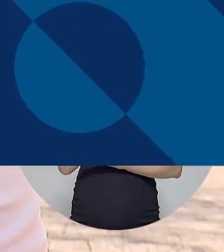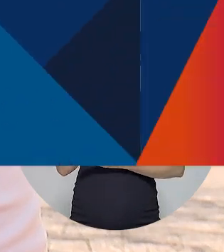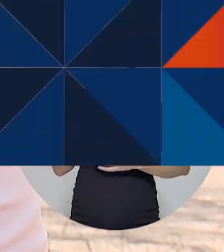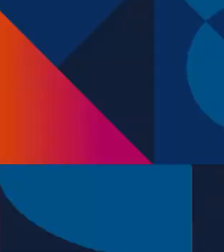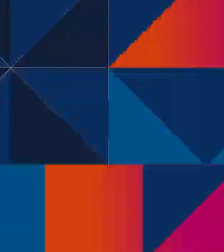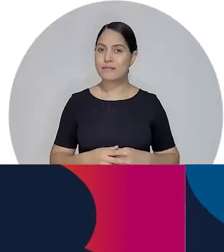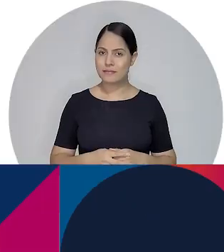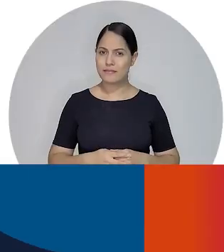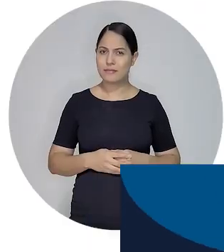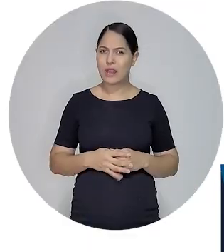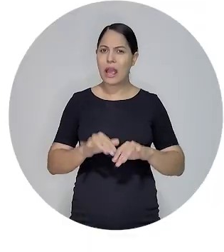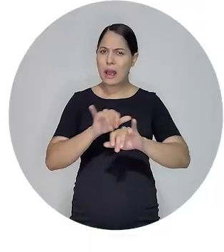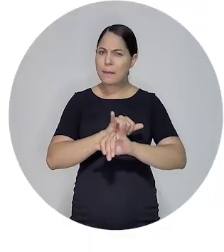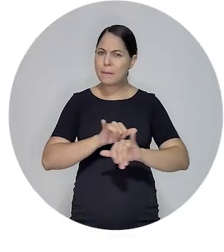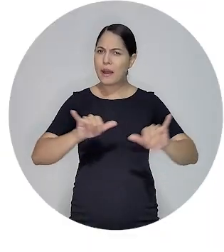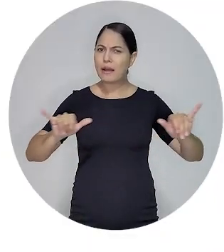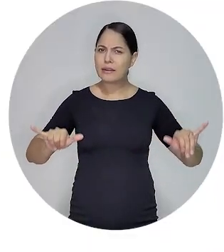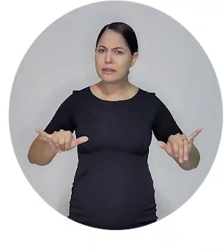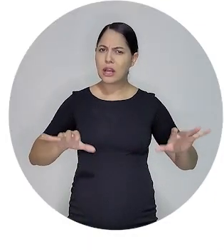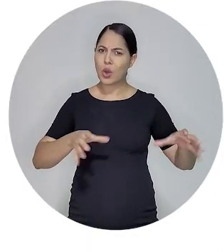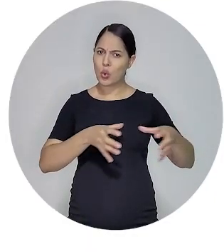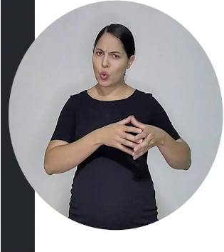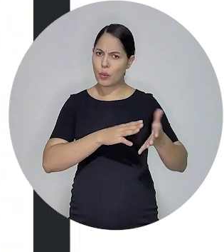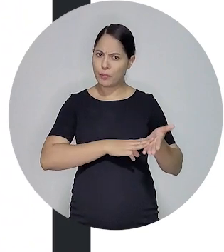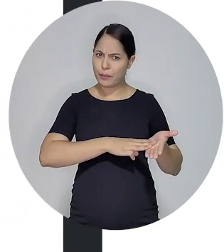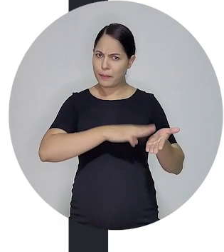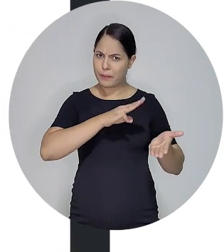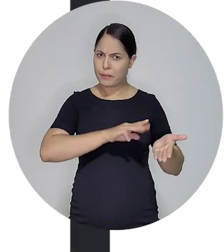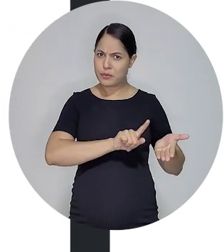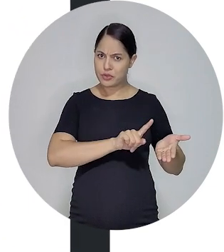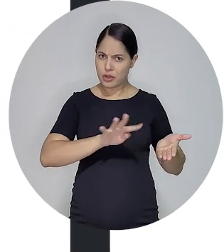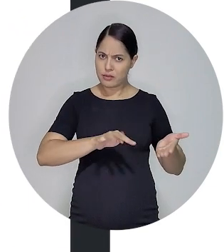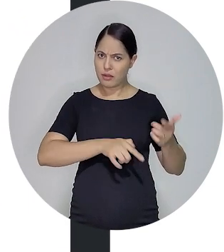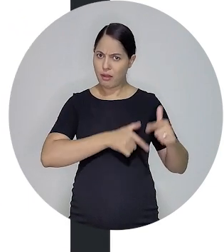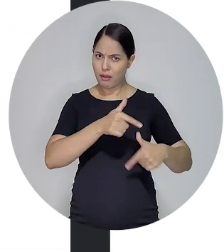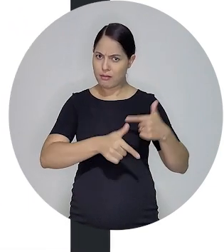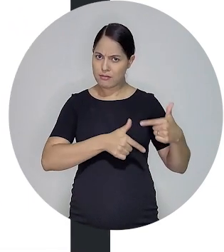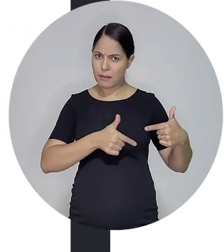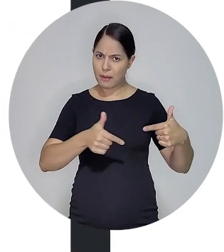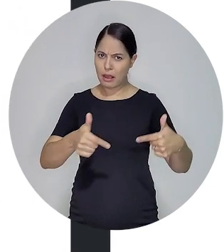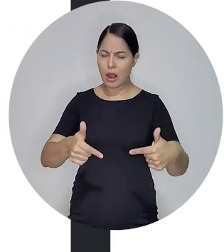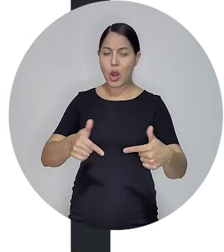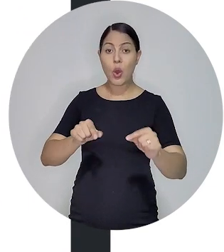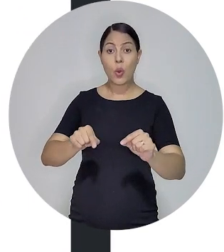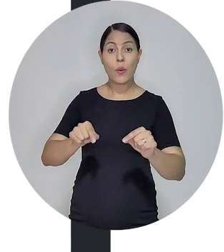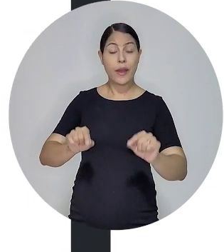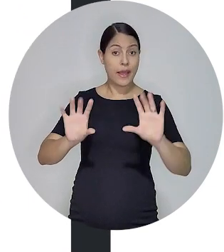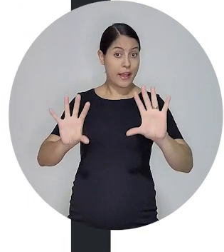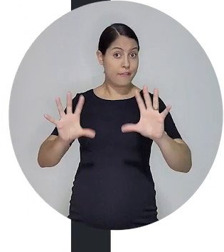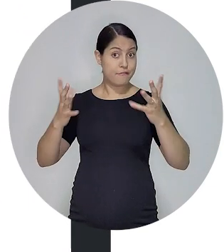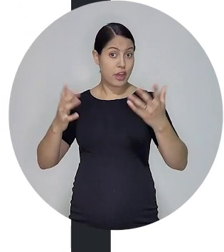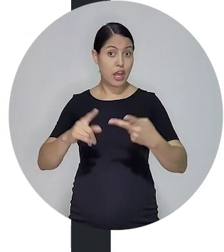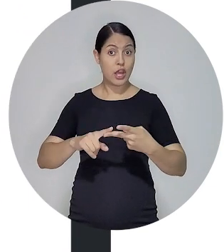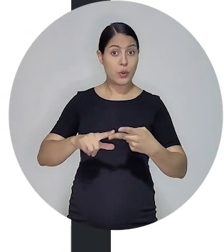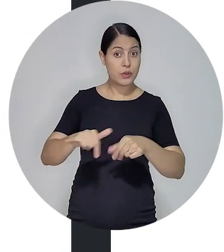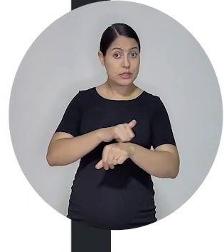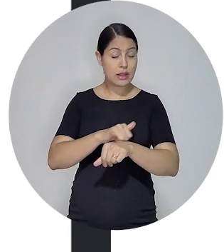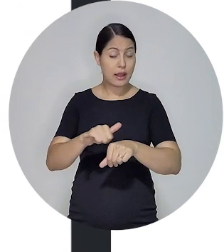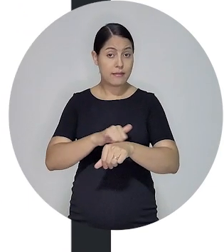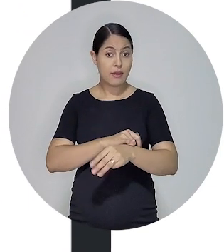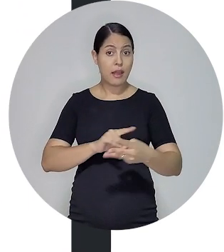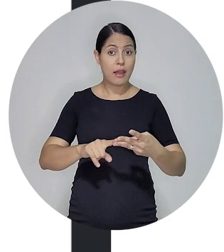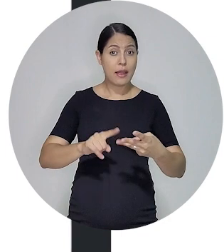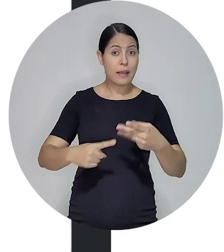Confira. Segundo a matéria, entre as atribuições dos membros do GT estão a promoção de audiência pública, de eventos